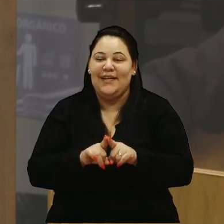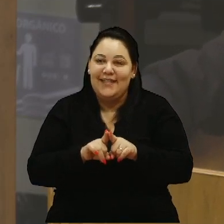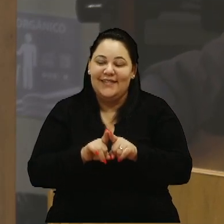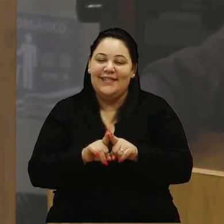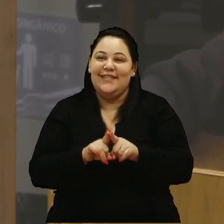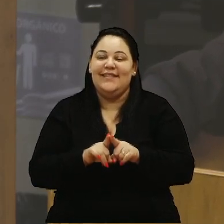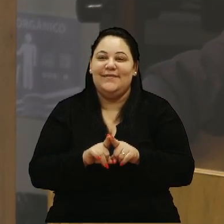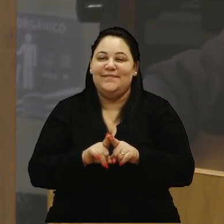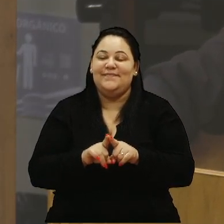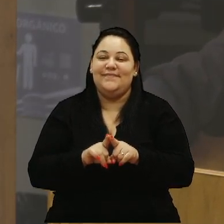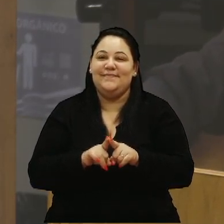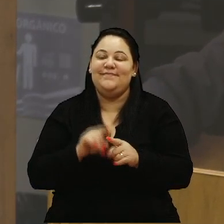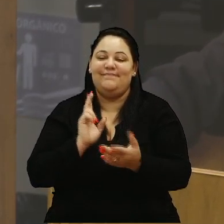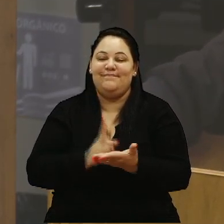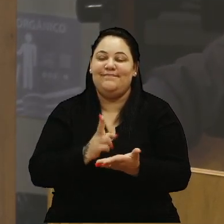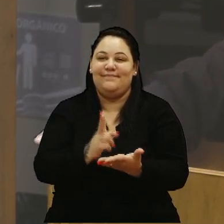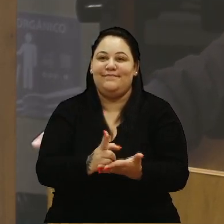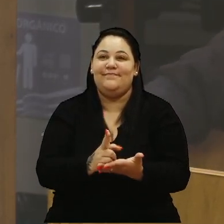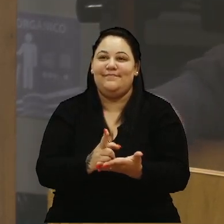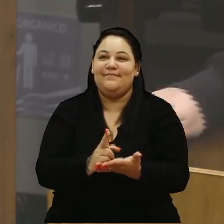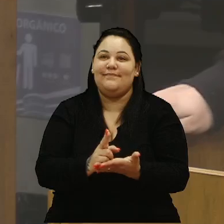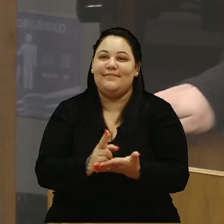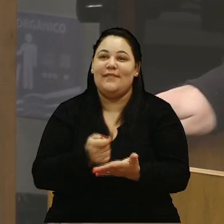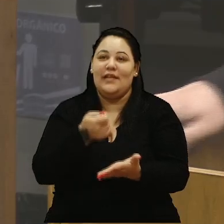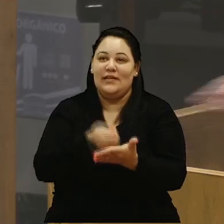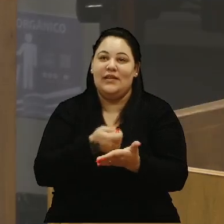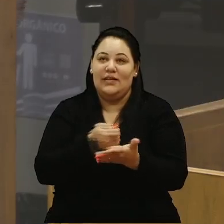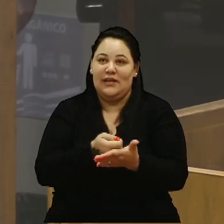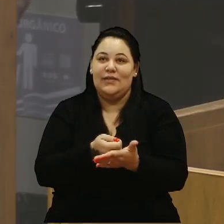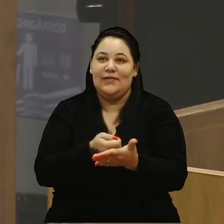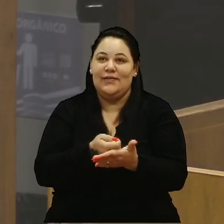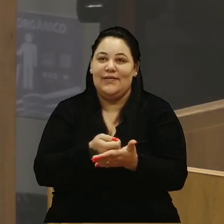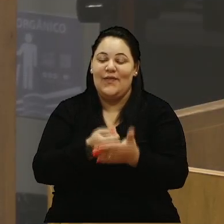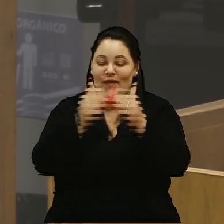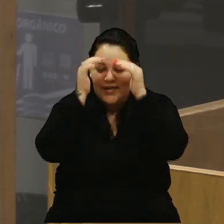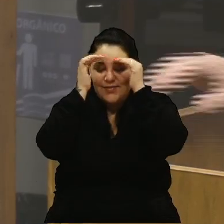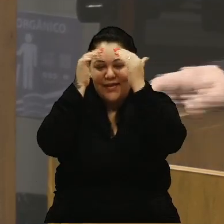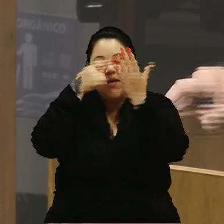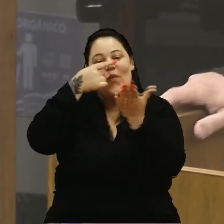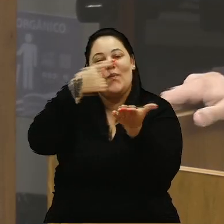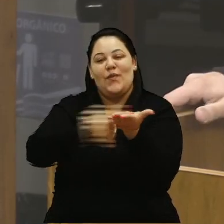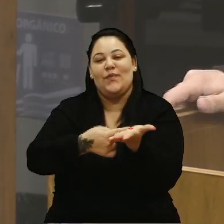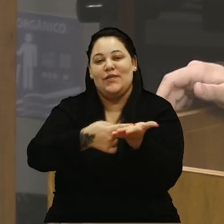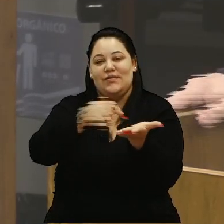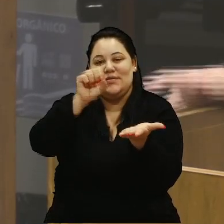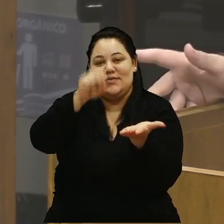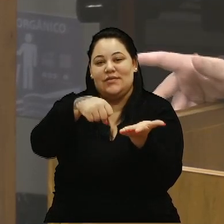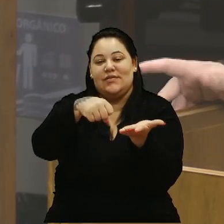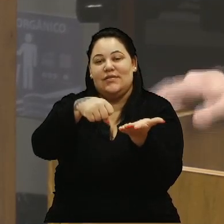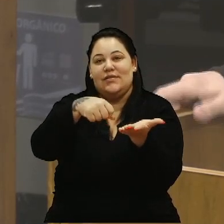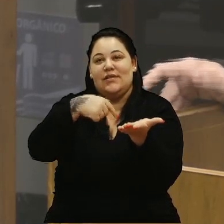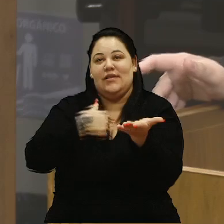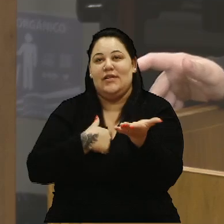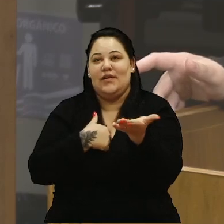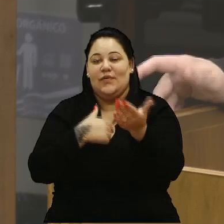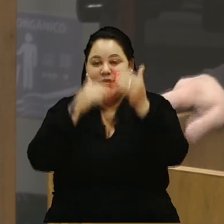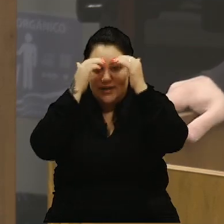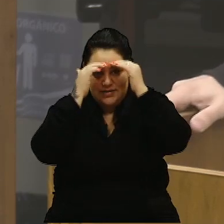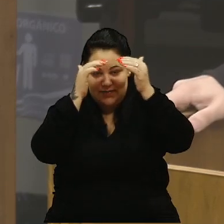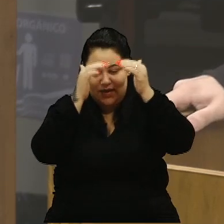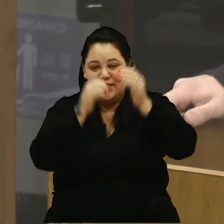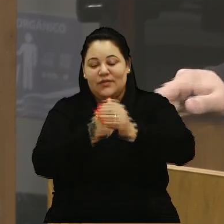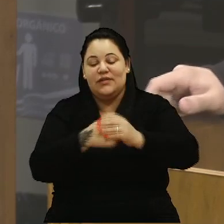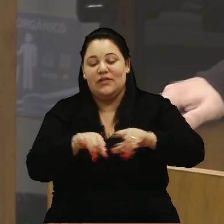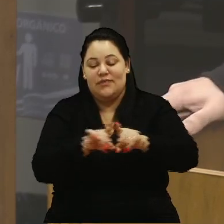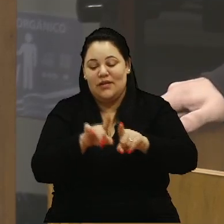Eu sempre na minha vida tento honrar a integralidade dos compromissos que eu assumi alguns